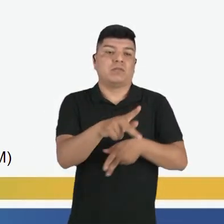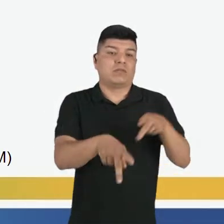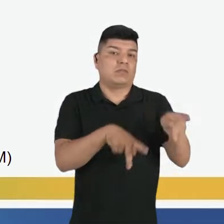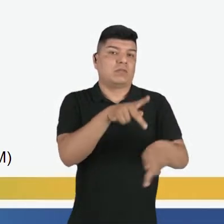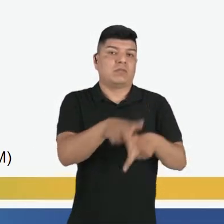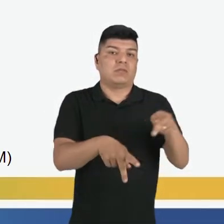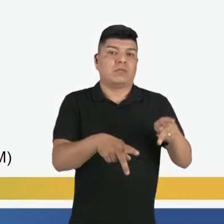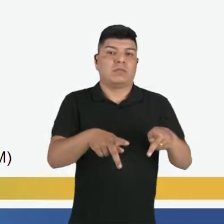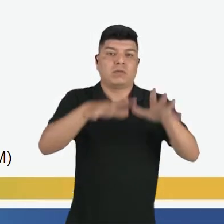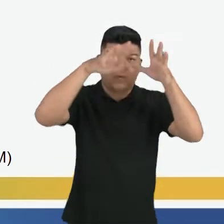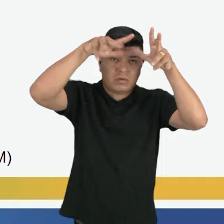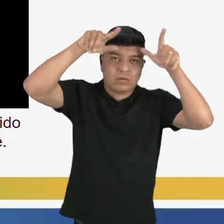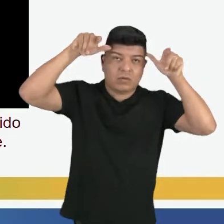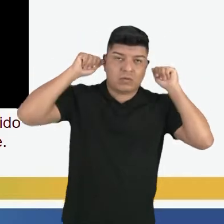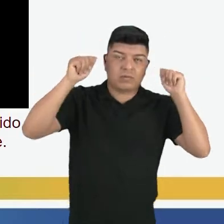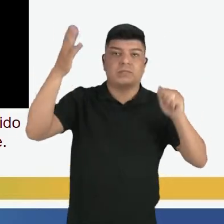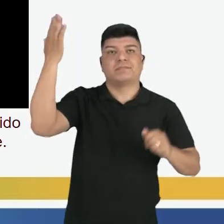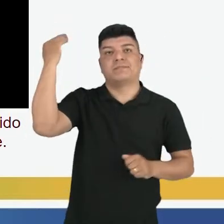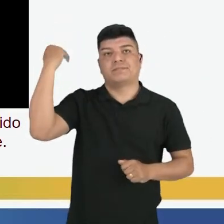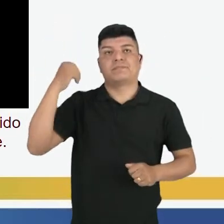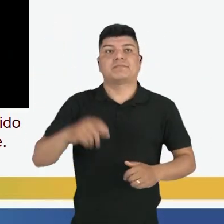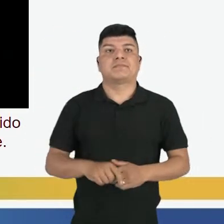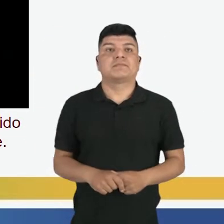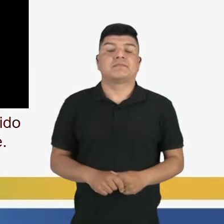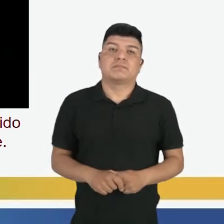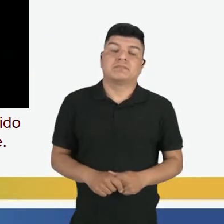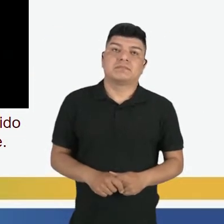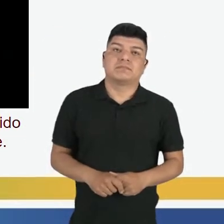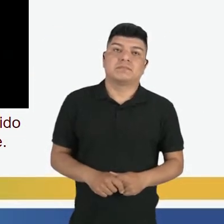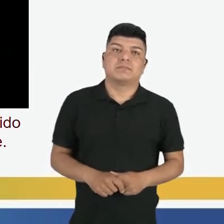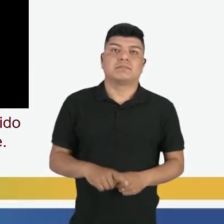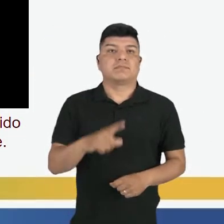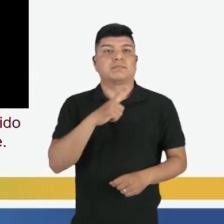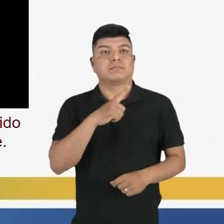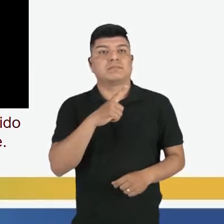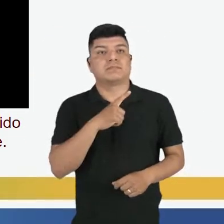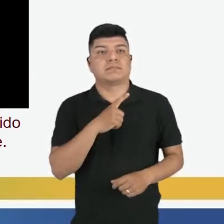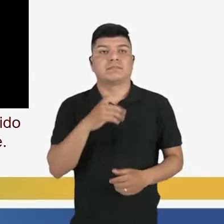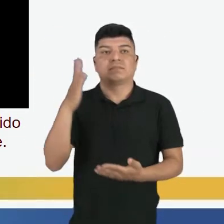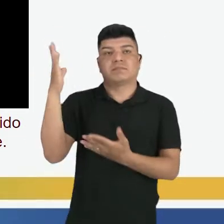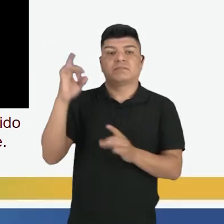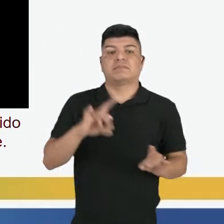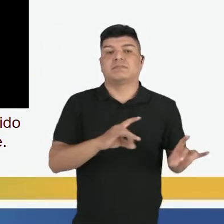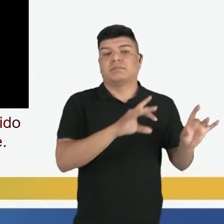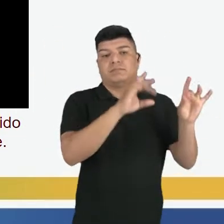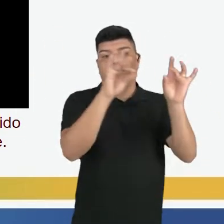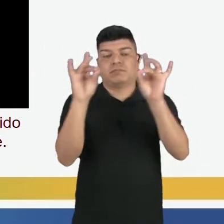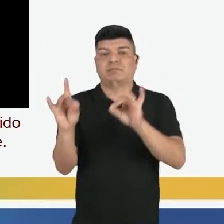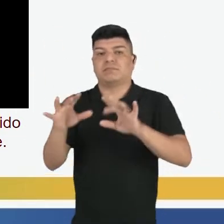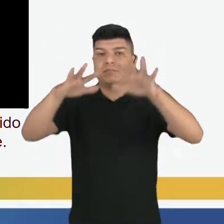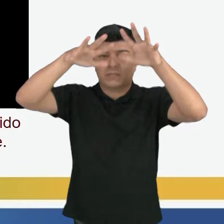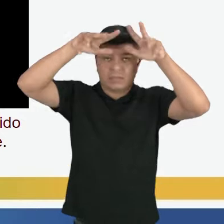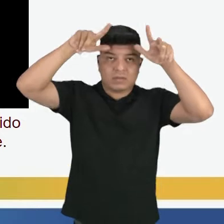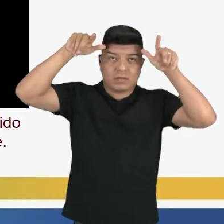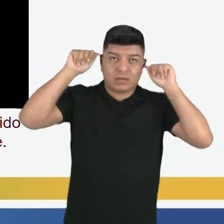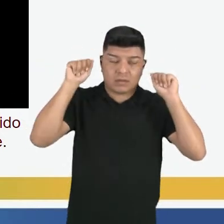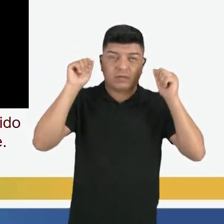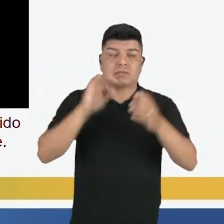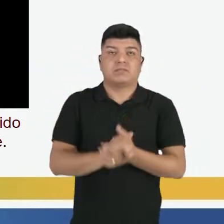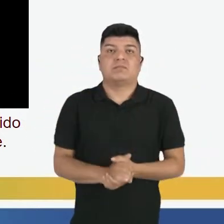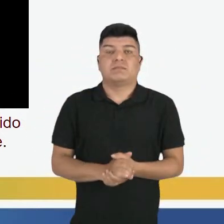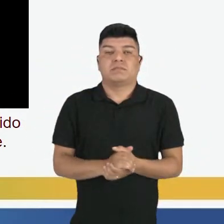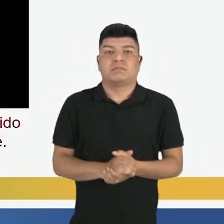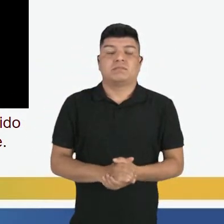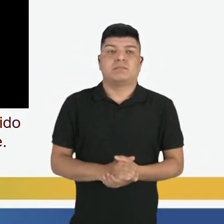povo acreano no princípio. E aí temos, no caso específico do Acre, diante